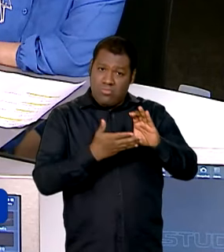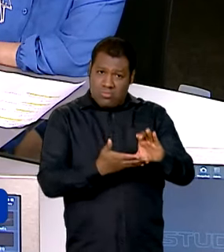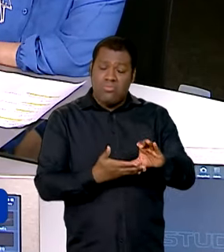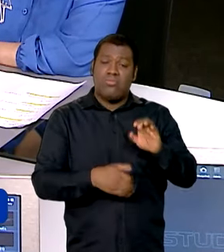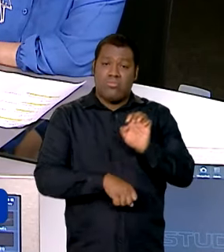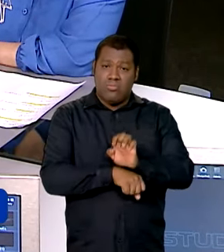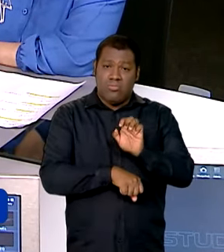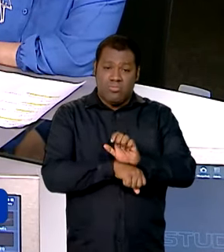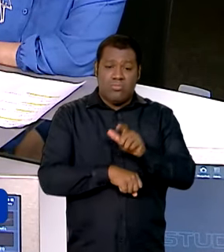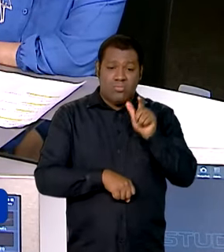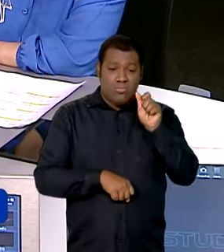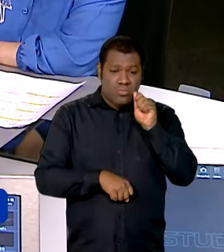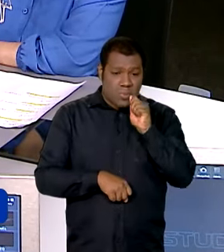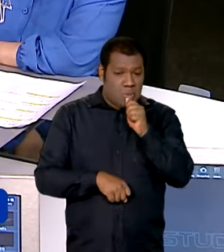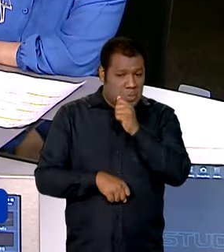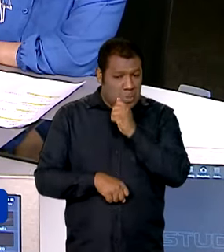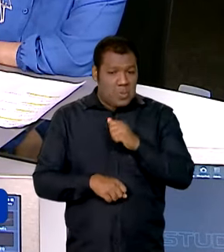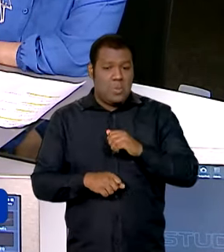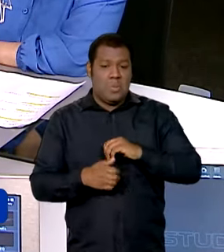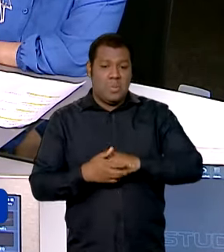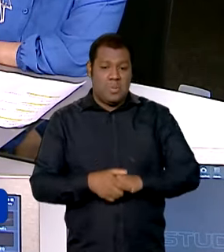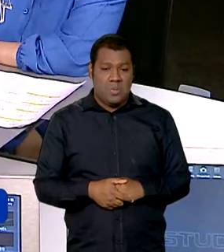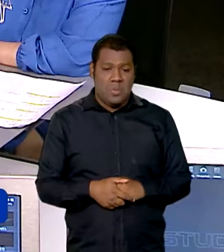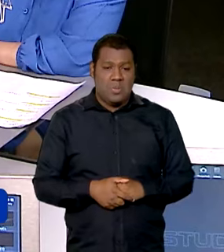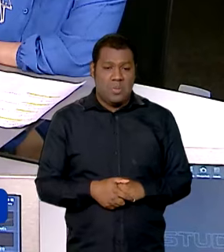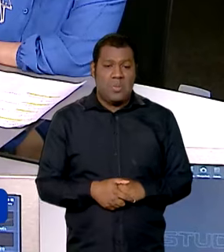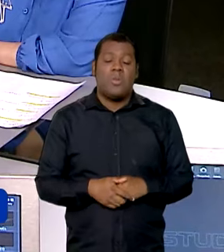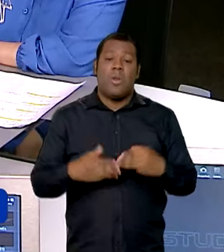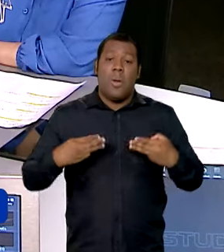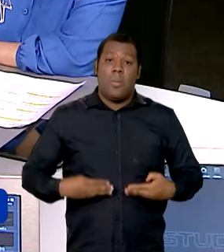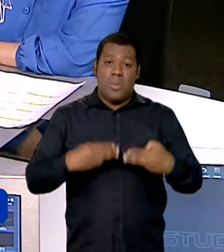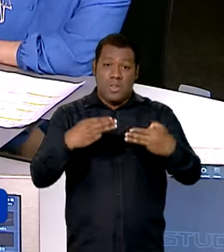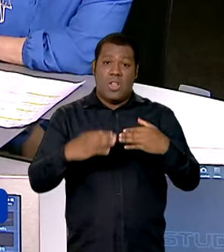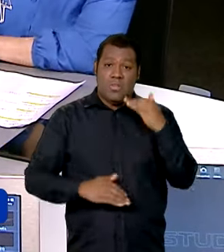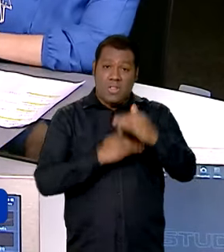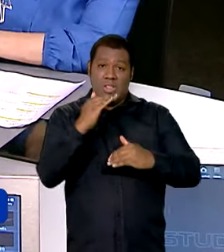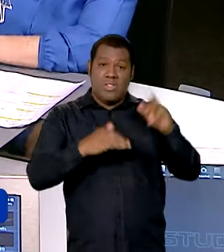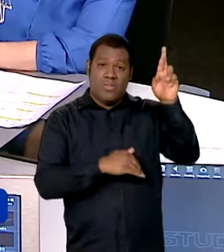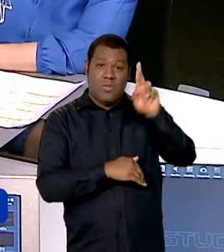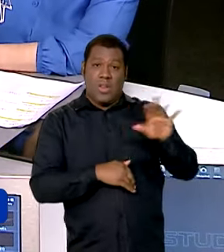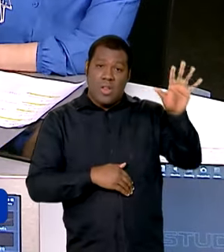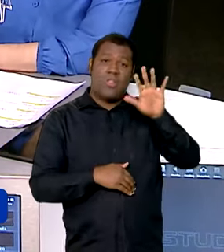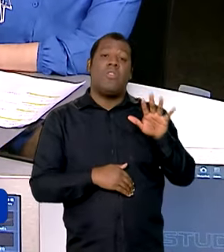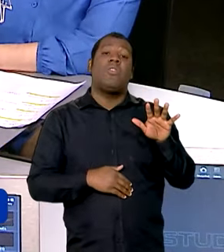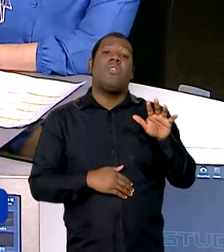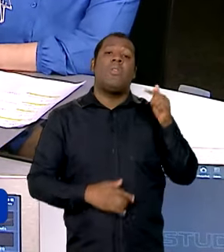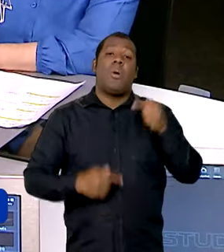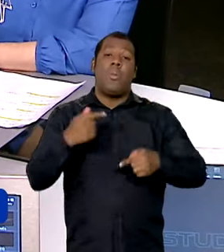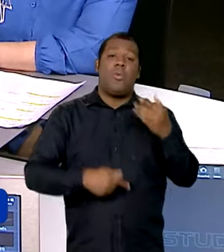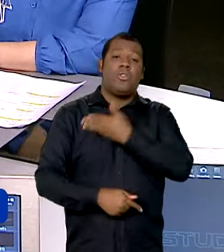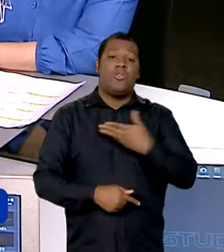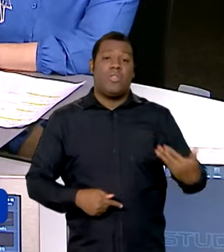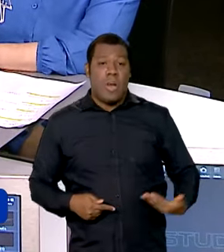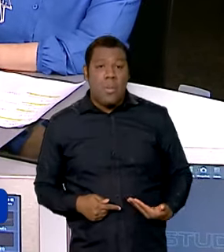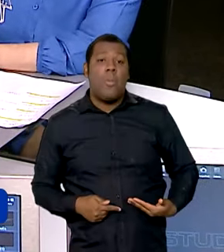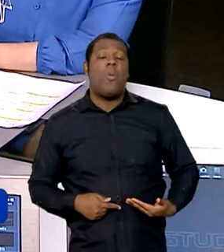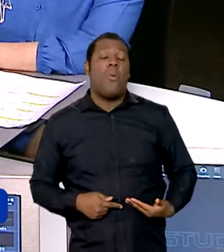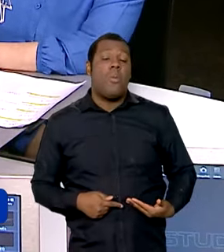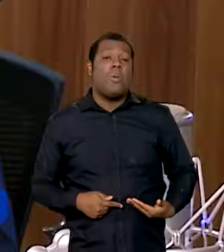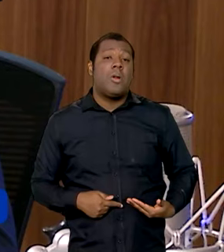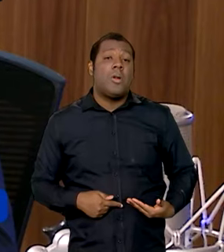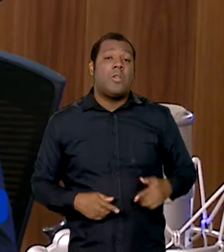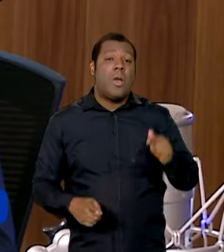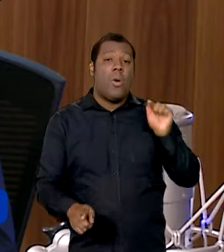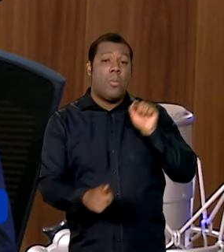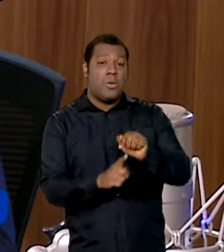Integração e desenvolvimento Regional tem na sua rede de políticas públicas para a Amazônia por ano tá É bom que se diga por